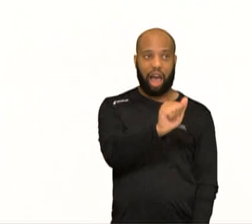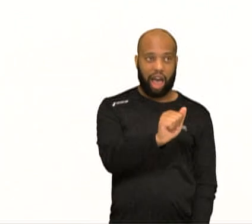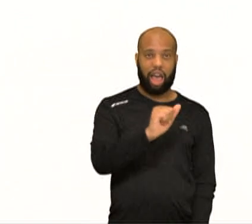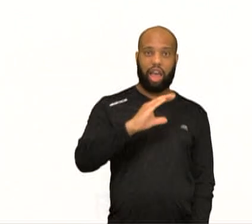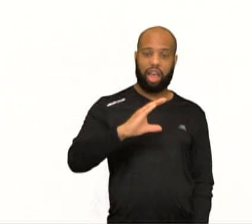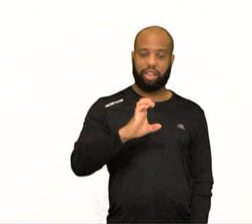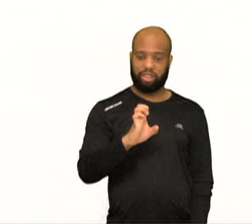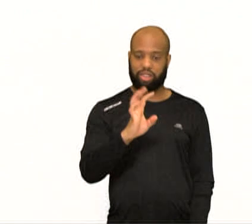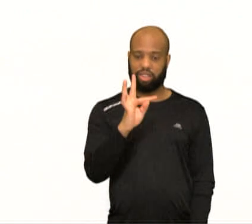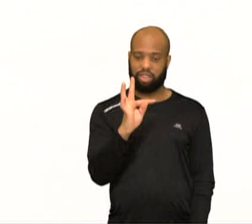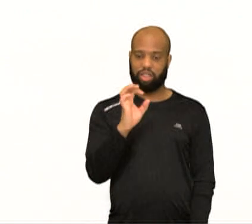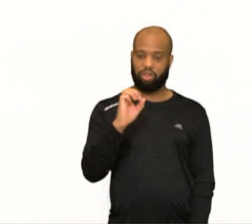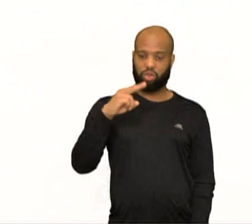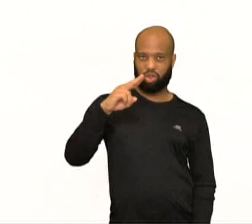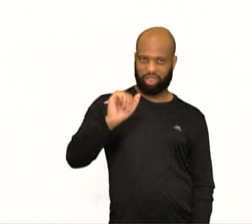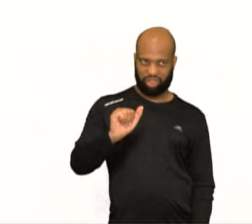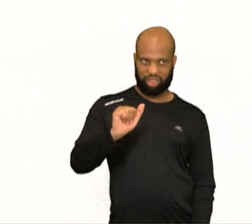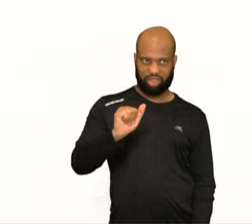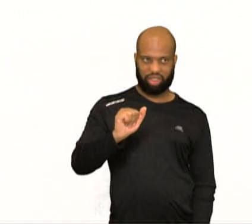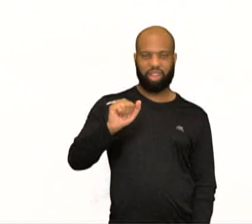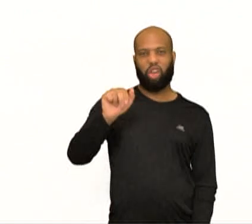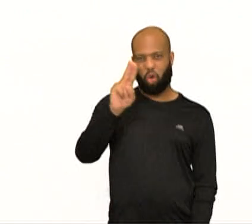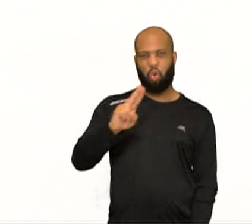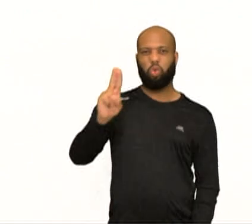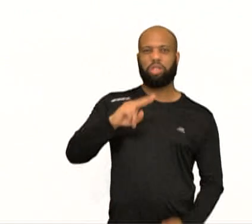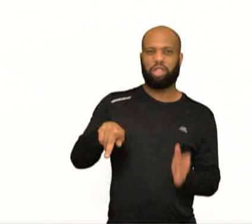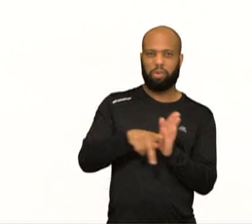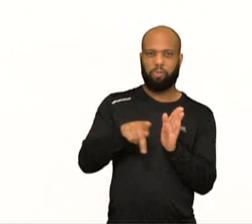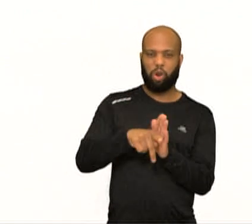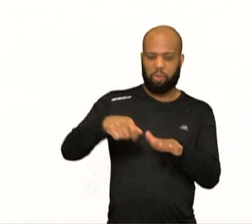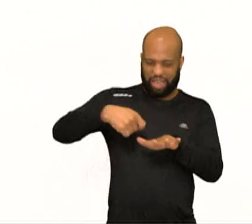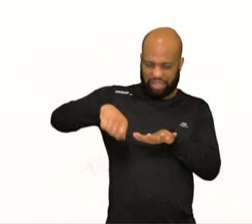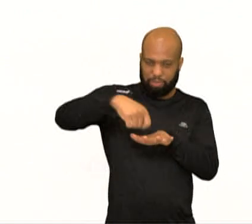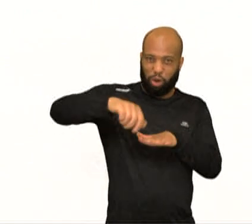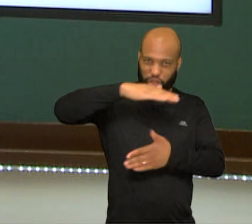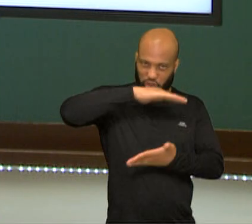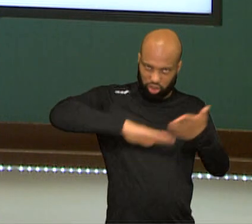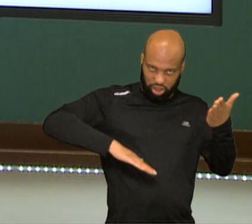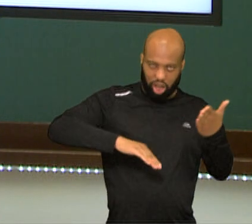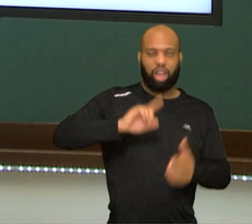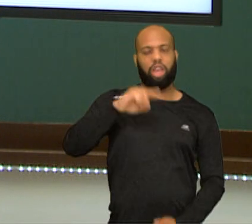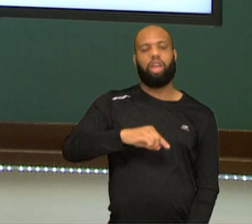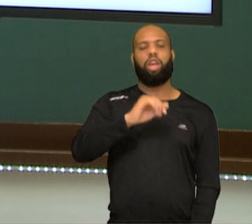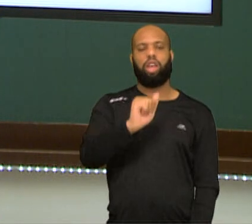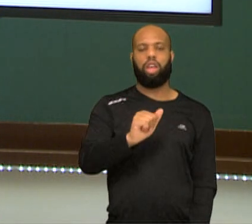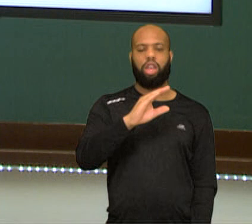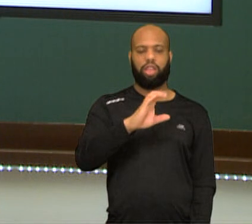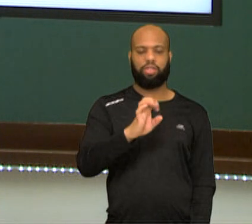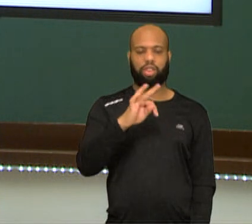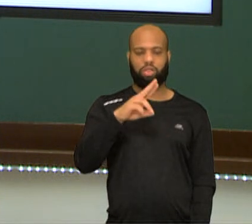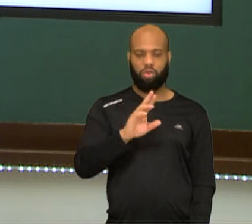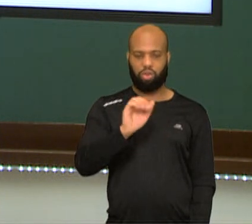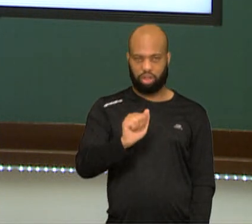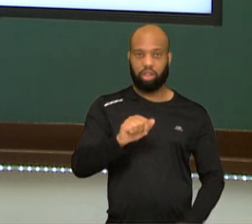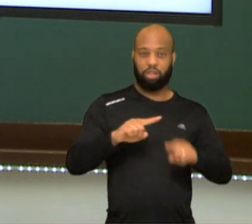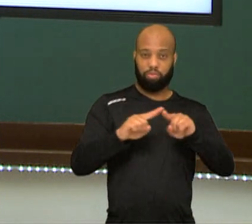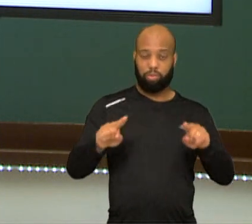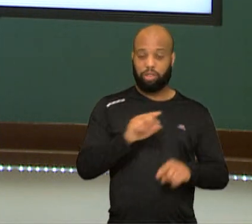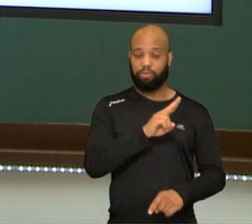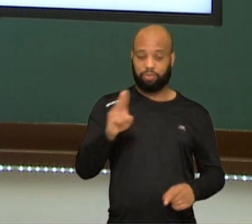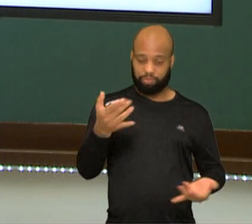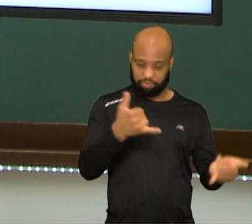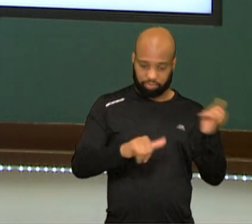Essa acetona, o nome comercial dela é acetona. E a gente já, pelo menos uma vez na